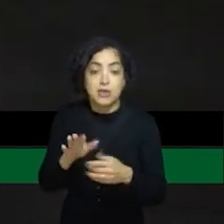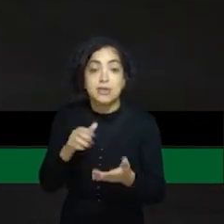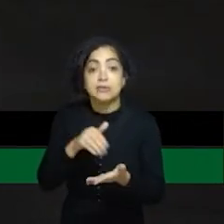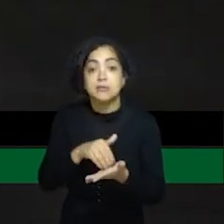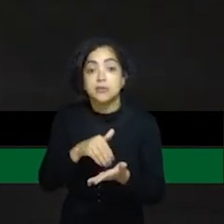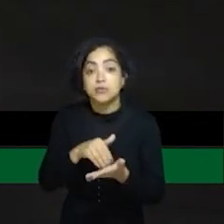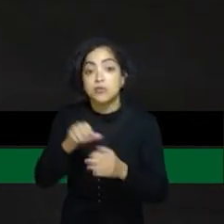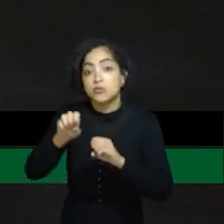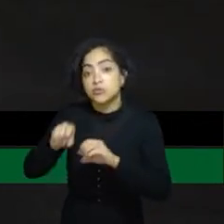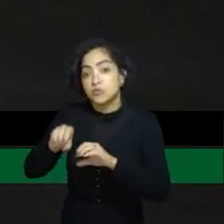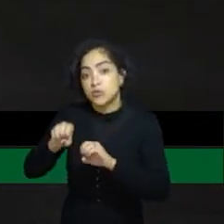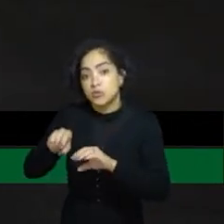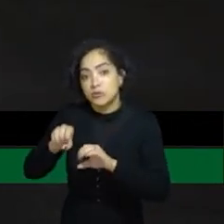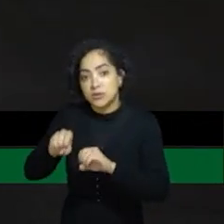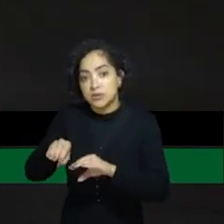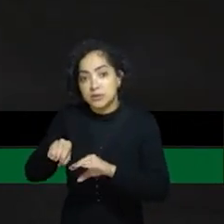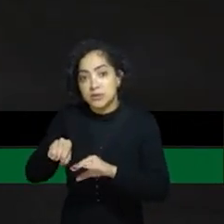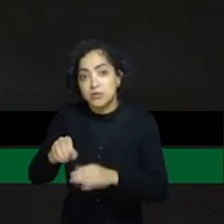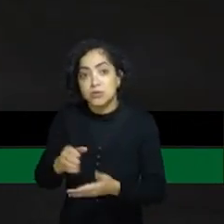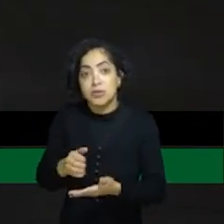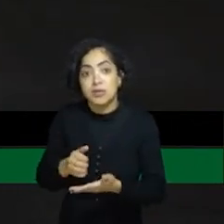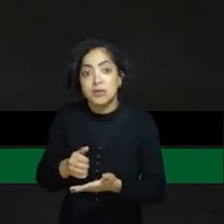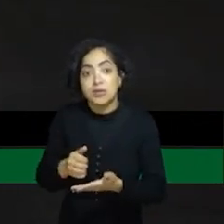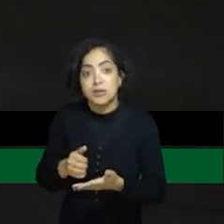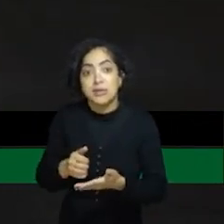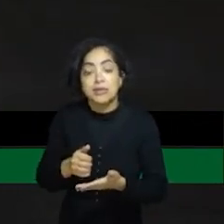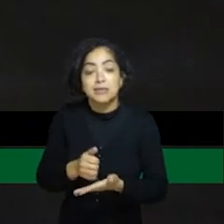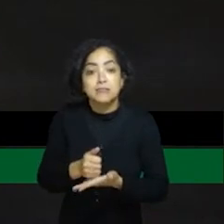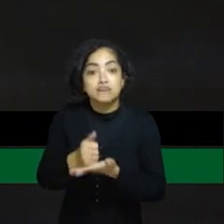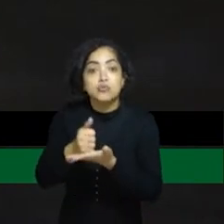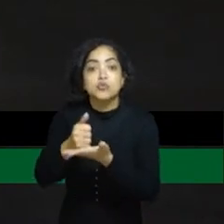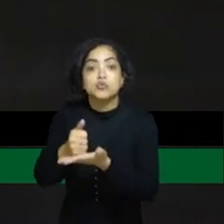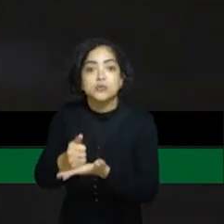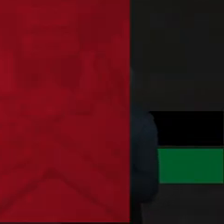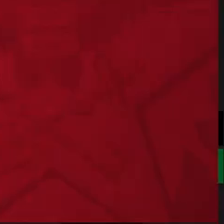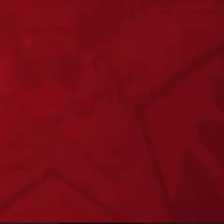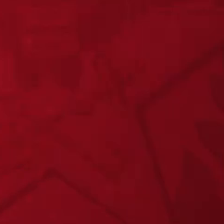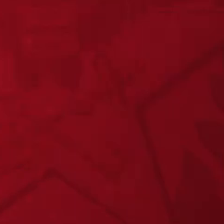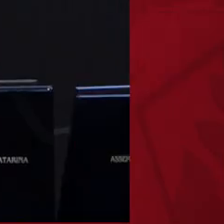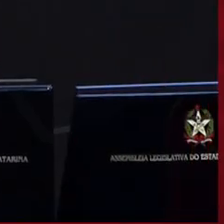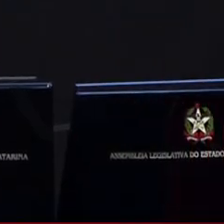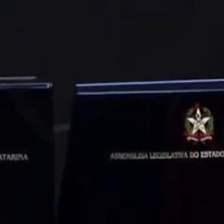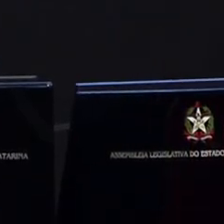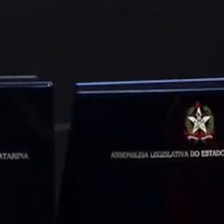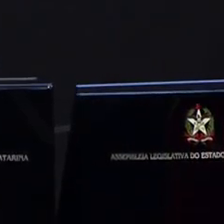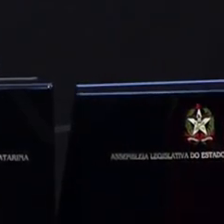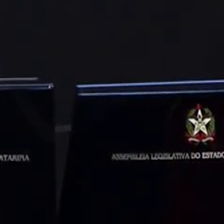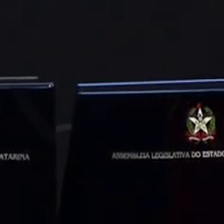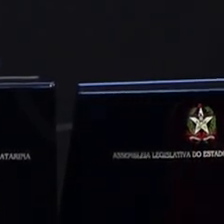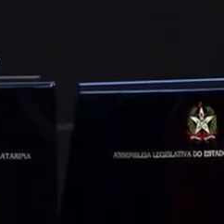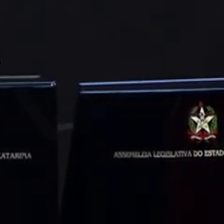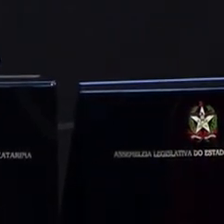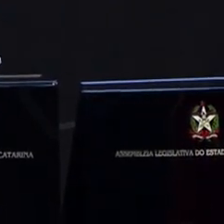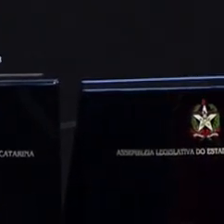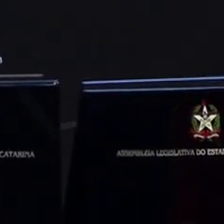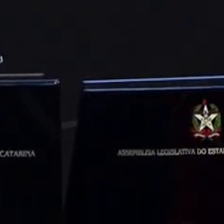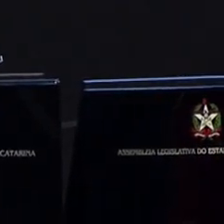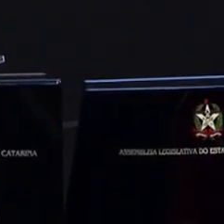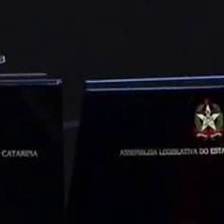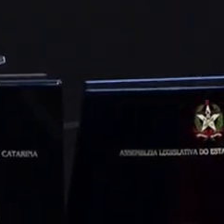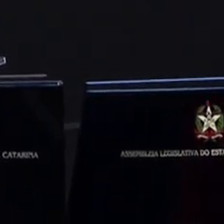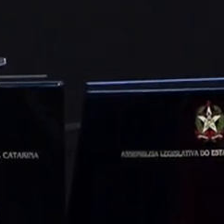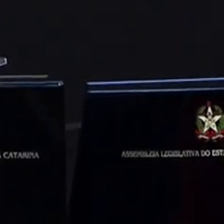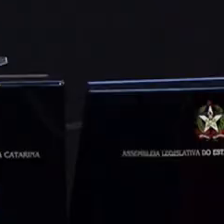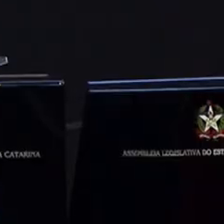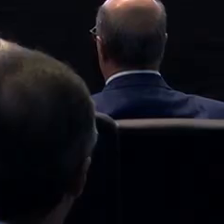educação, que sustenta o Instituto nesse tripé. A Associação Diocesana de Promoções